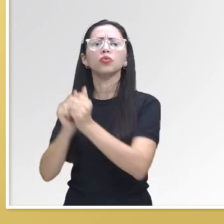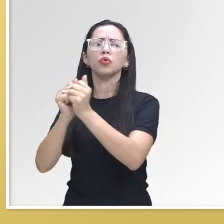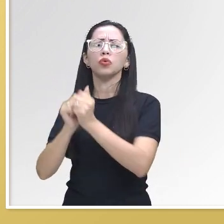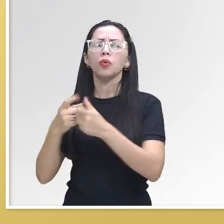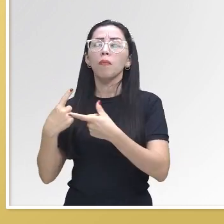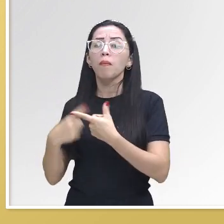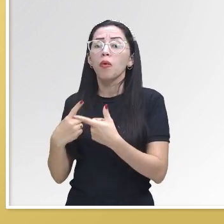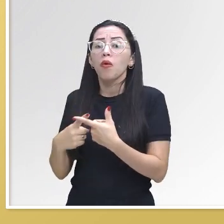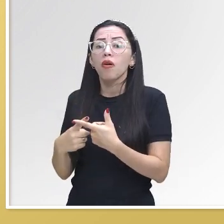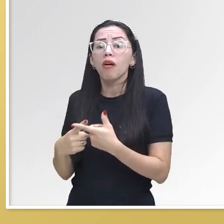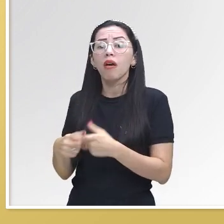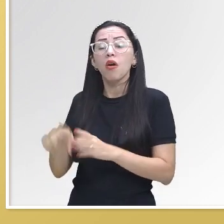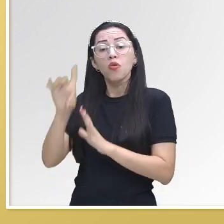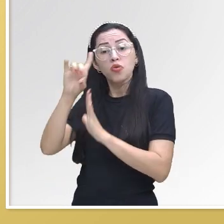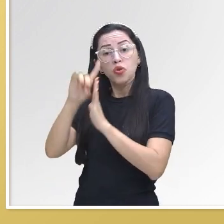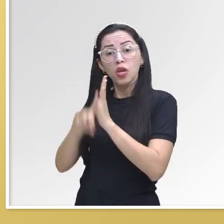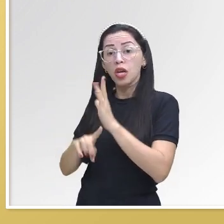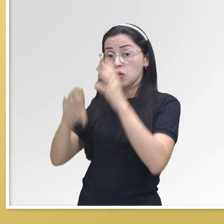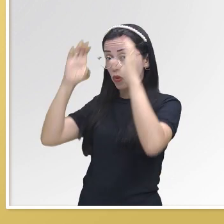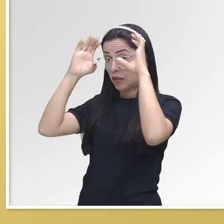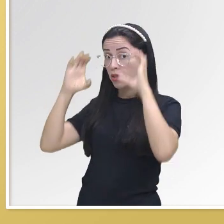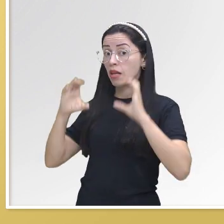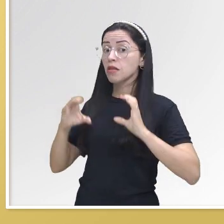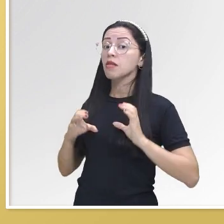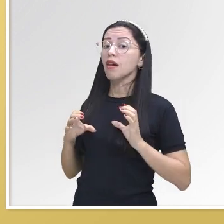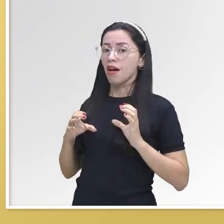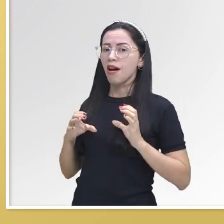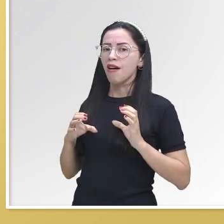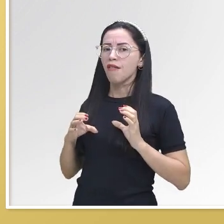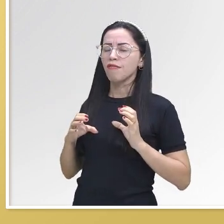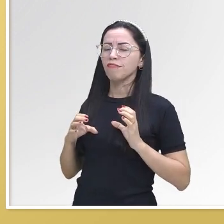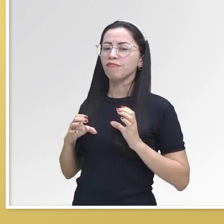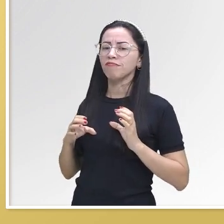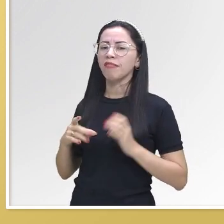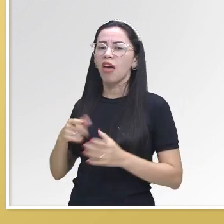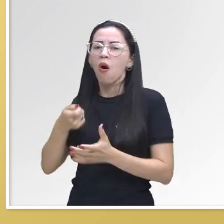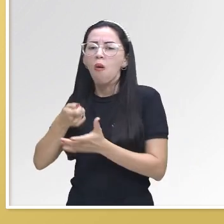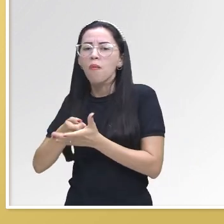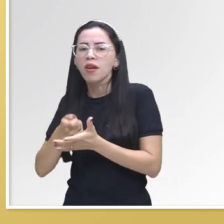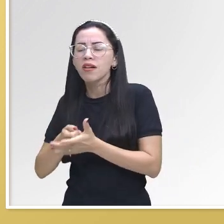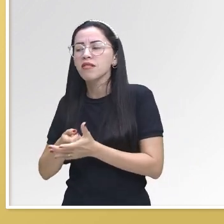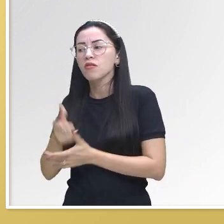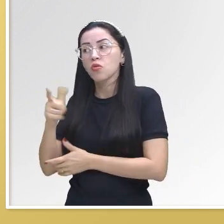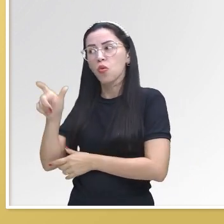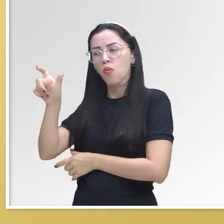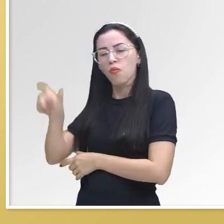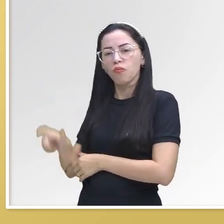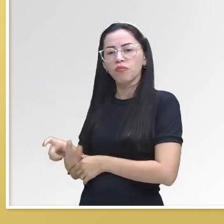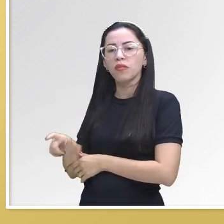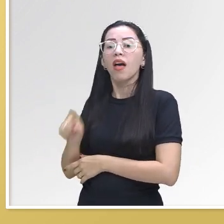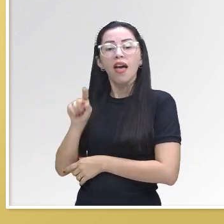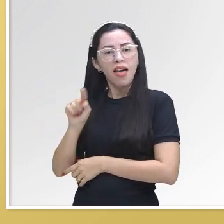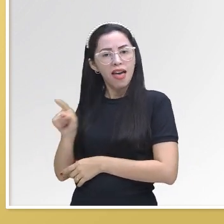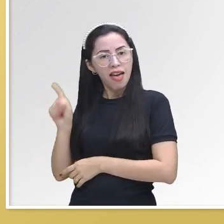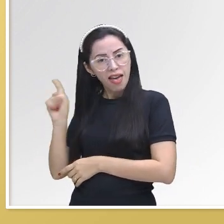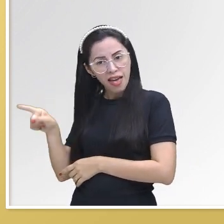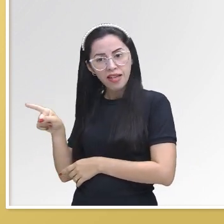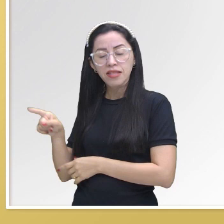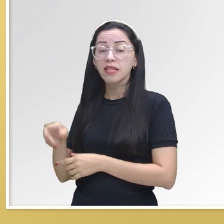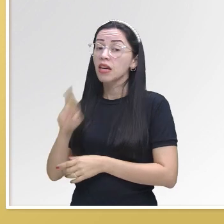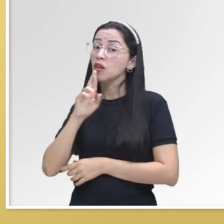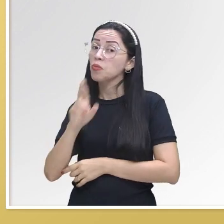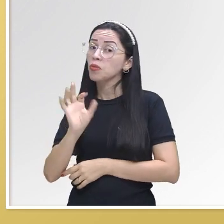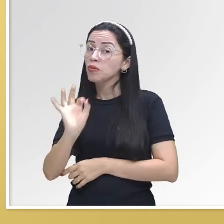de um cidadão implica necessariamente numa obrigação de um outro cidadão. Essa é a nossa resposta correta.